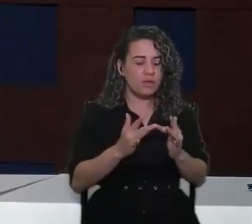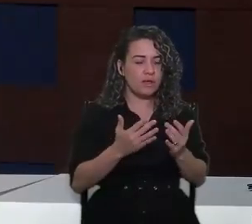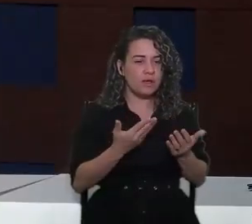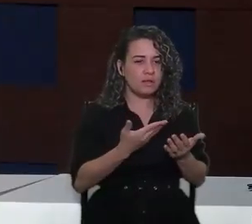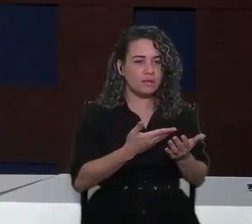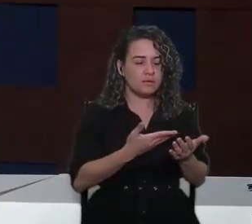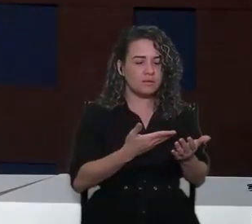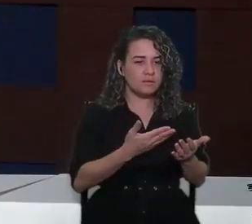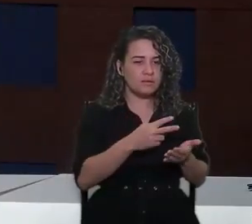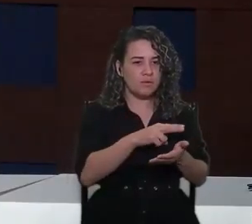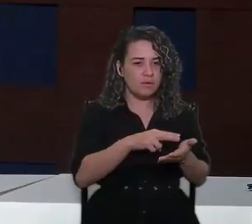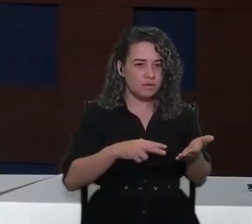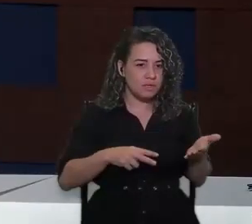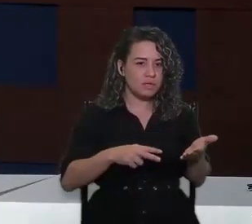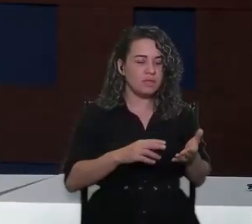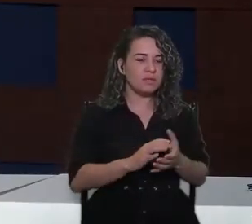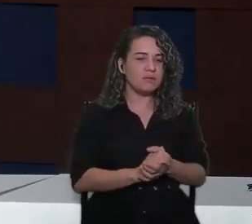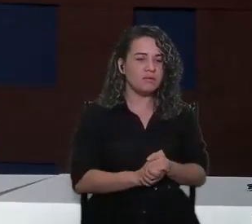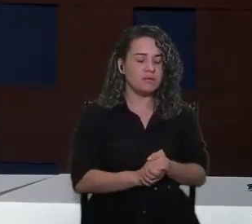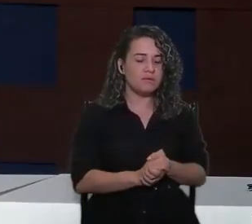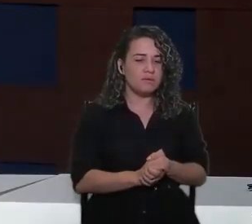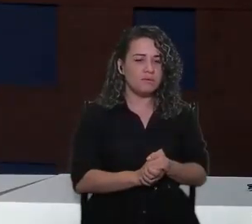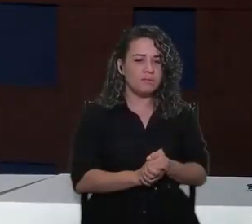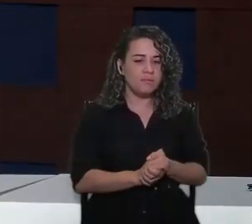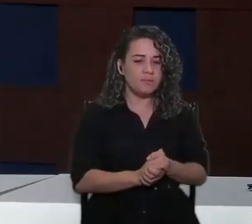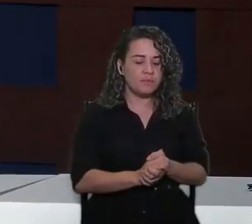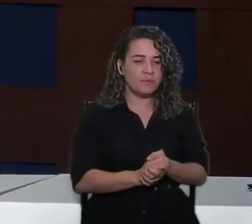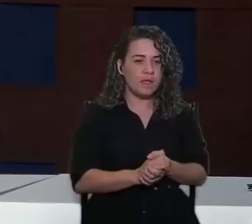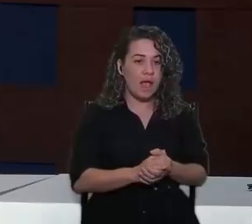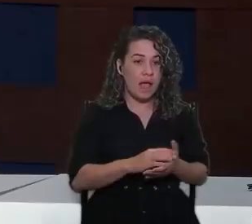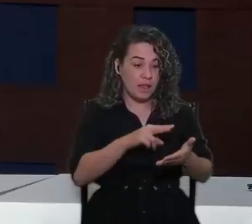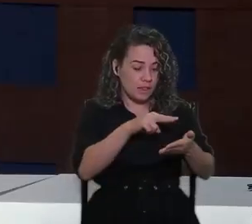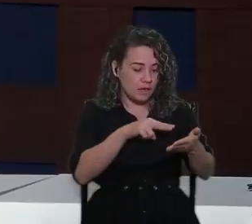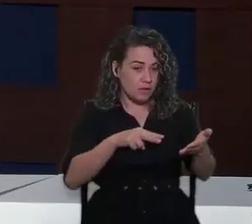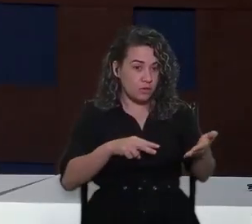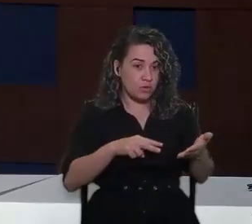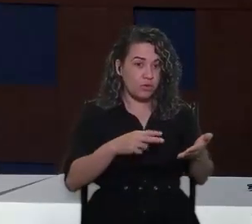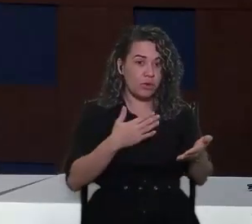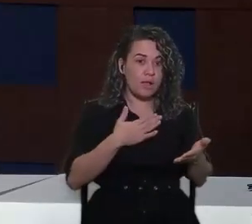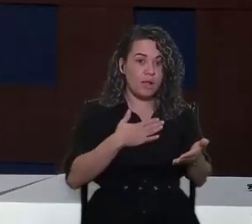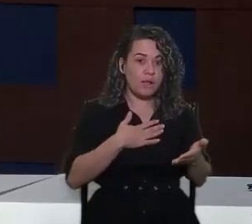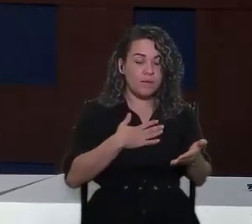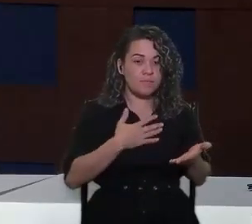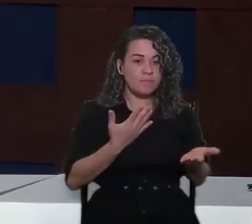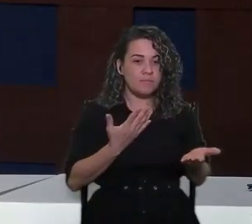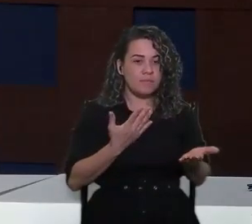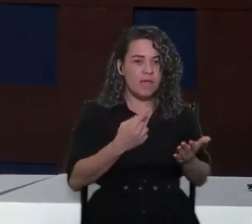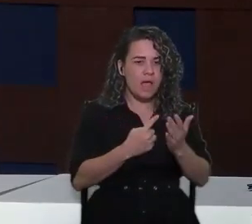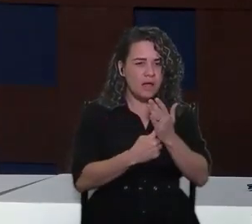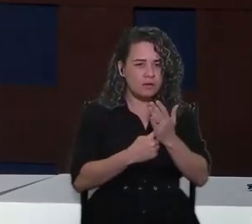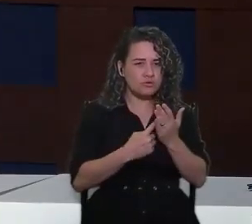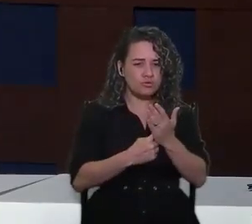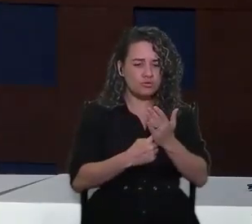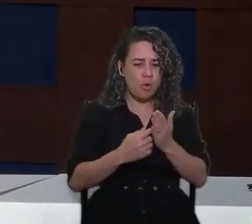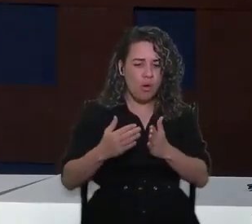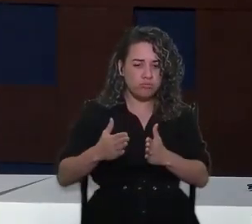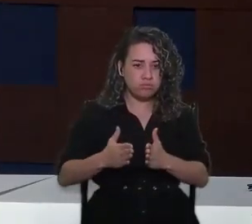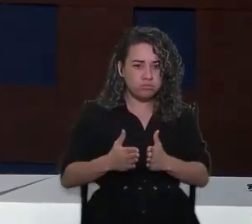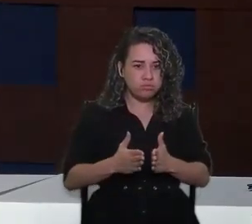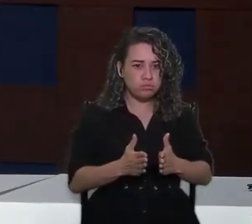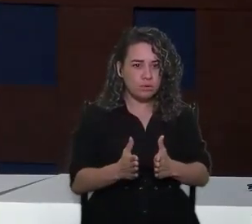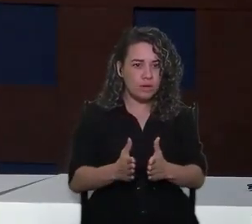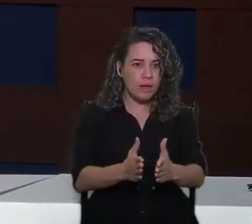tiraram dessa encruzilhada onde eu nasci. A leitura me tornou... A leitura, eu